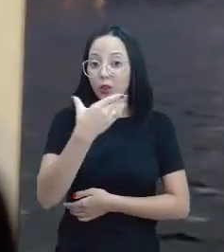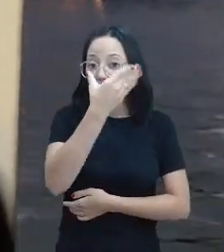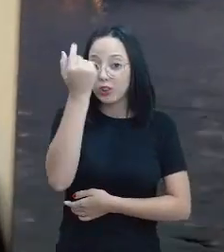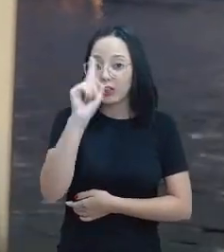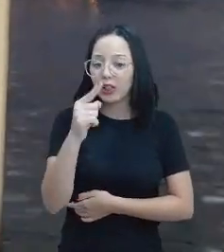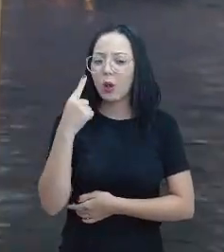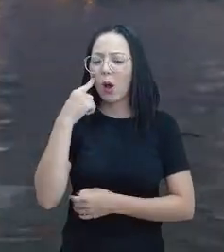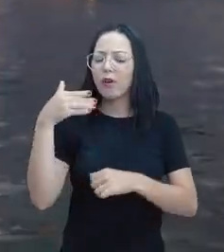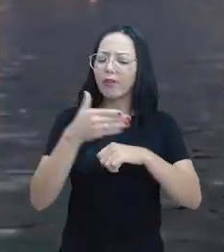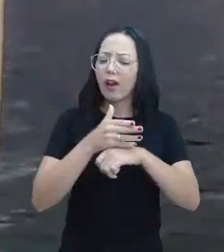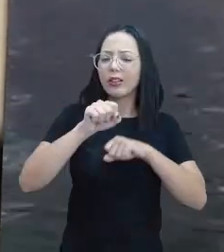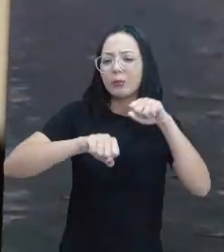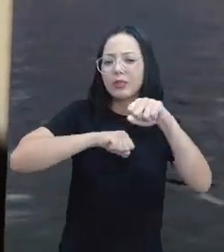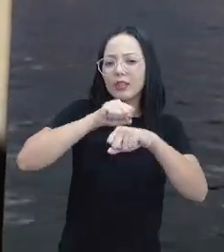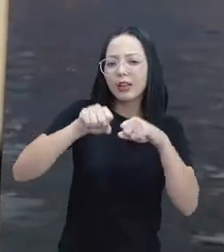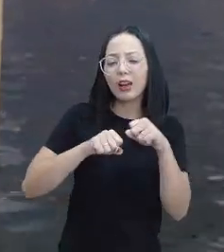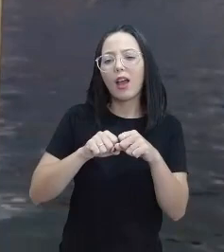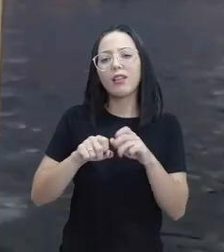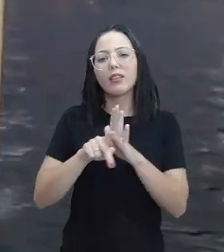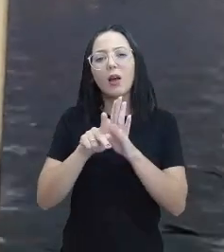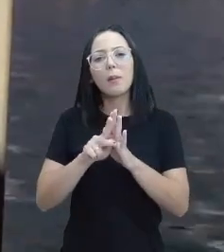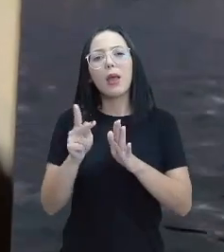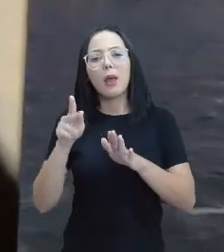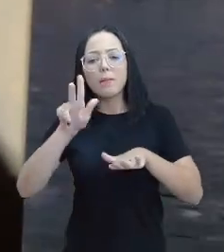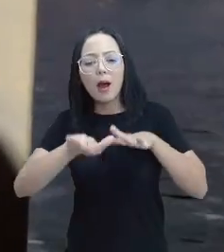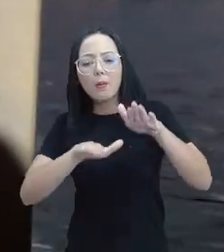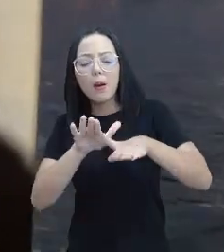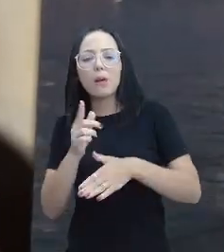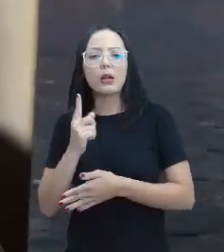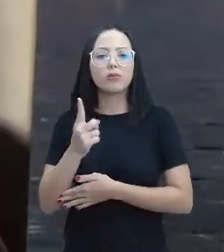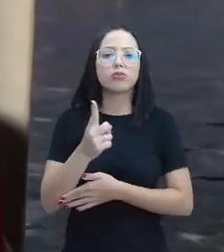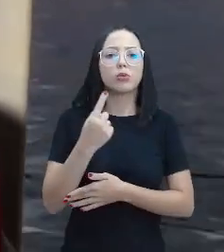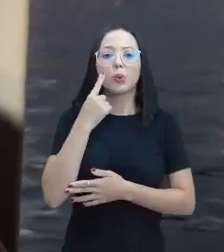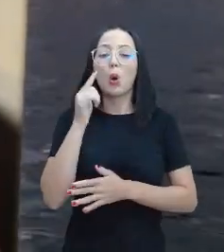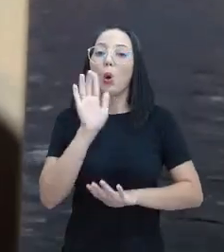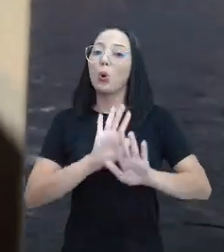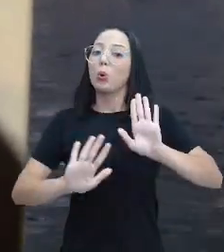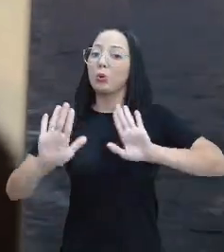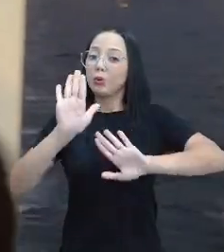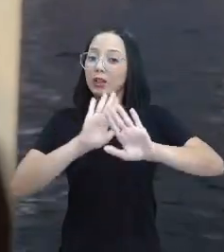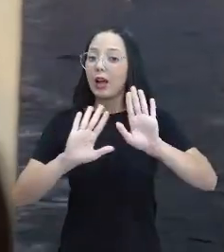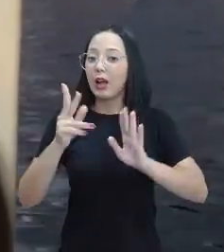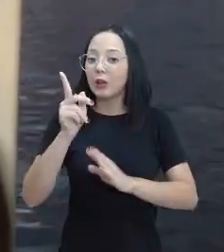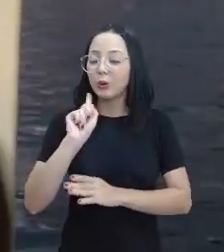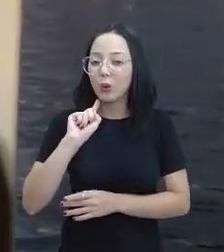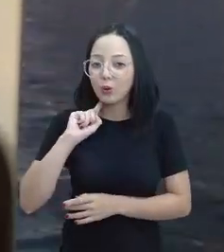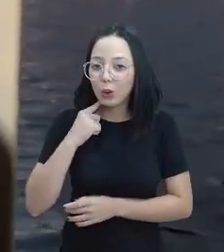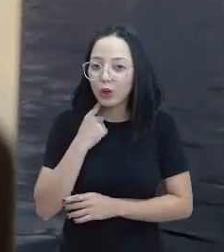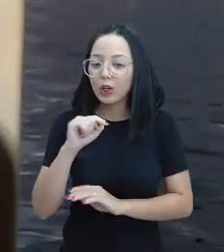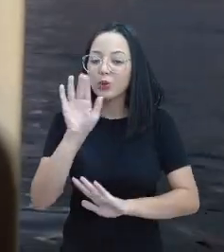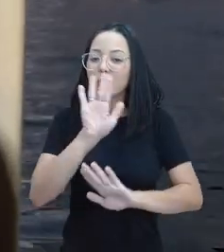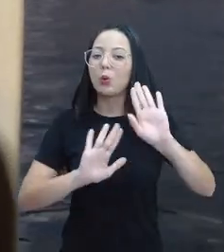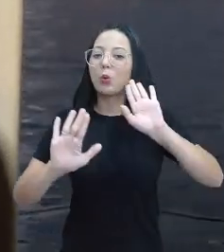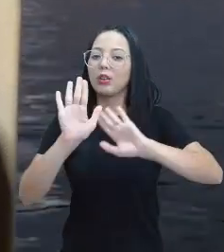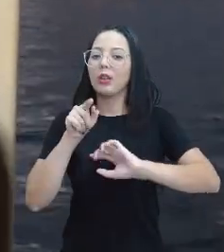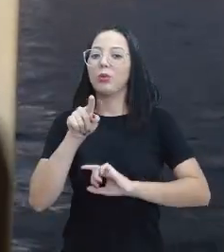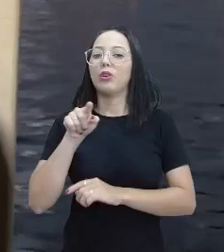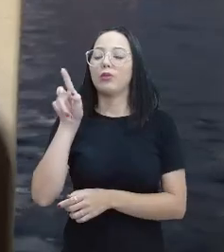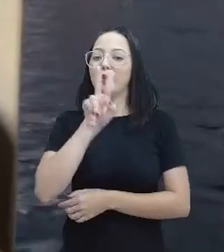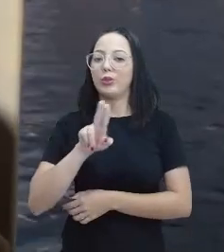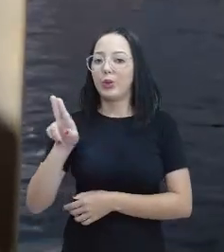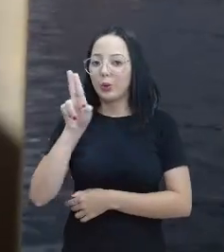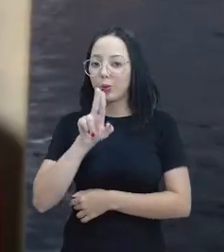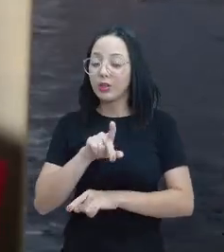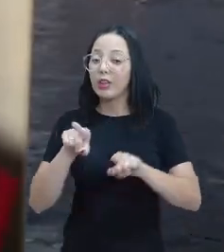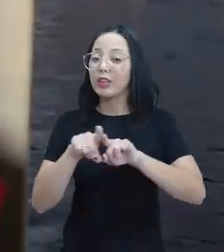tira a bicicleta, faz os percursos a pé, participa, cuidado com o teu lixo, cuidado com o que você consome. E